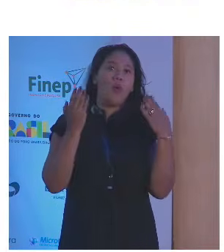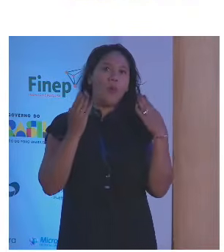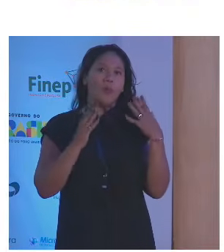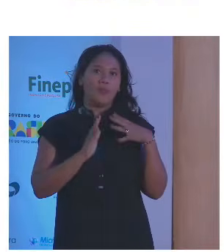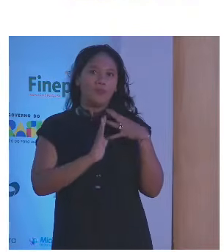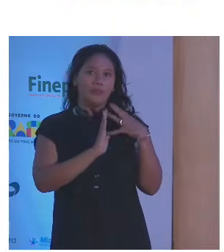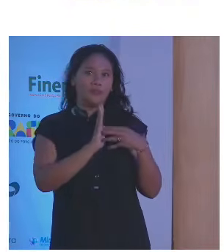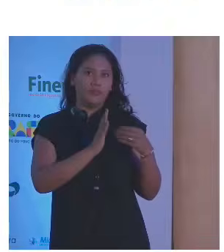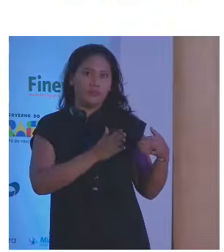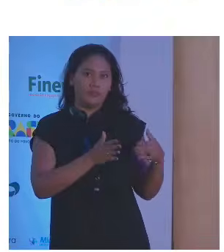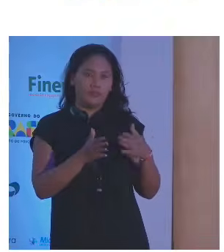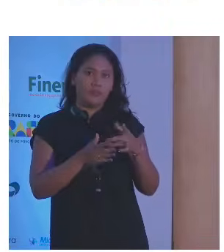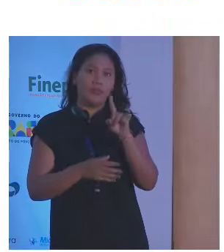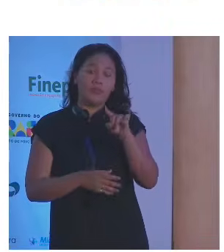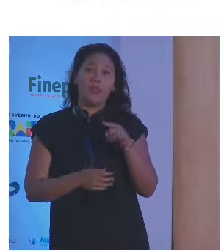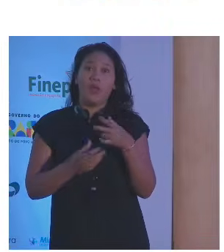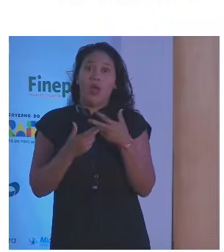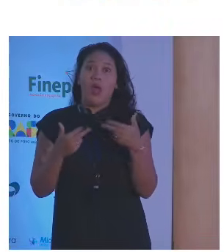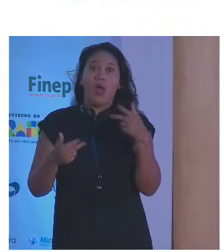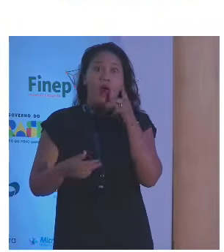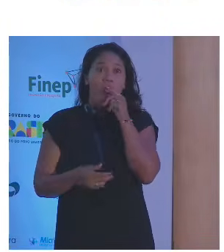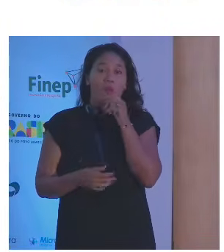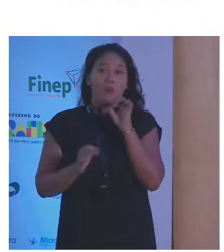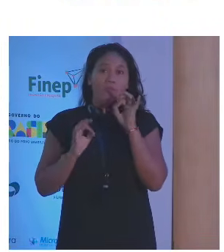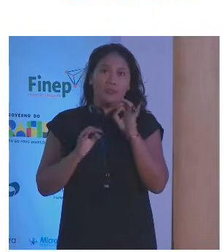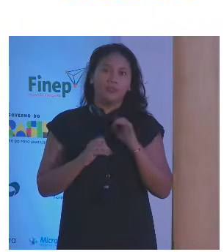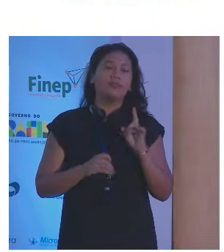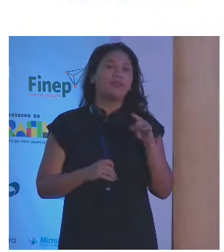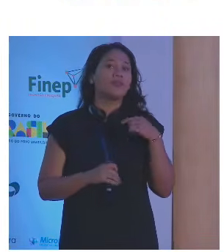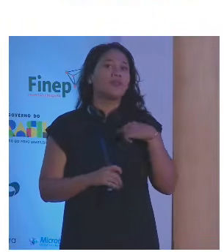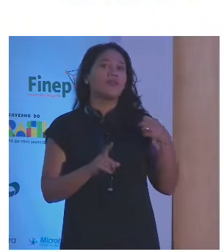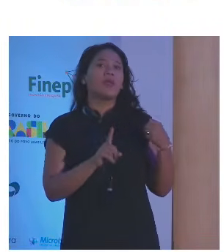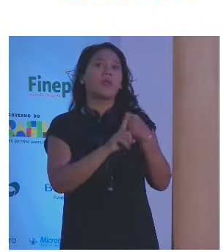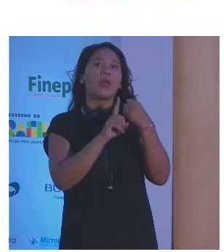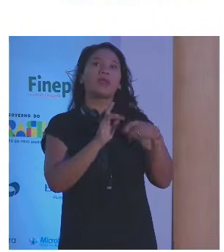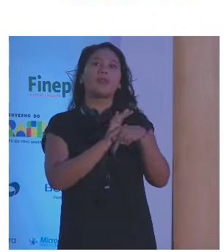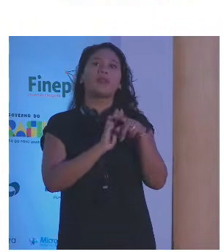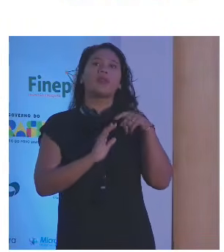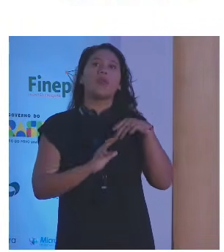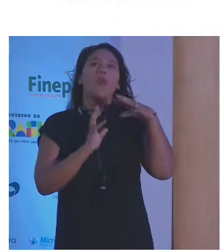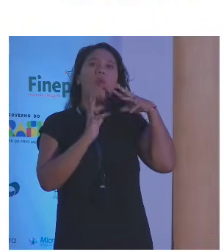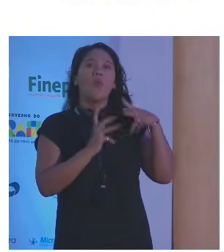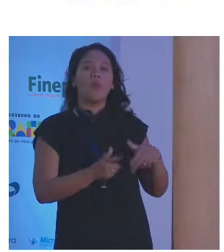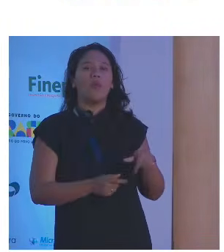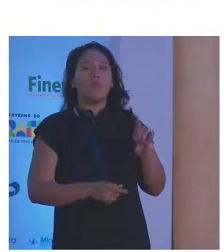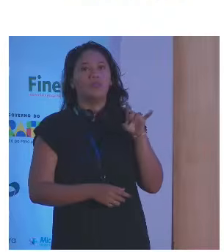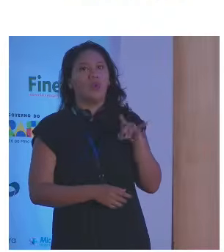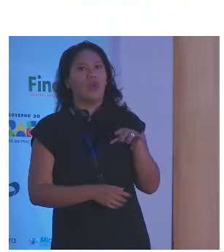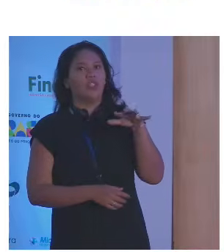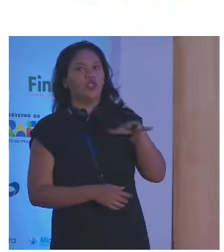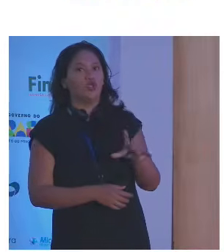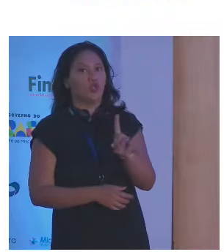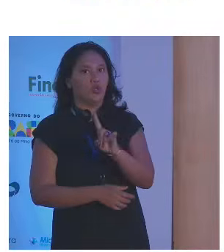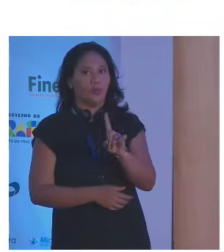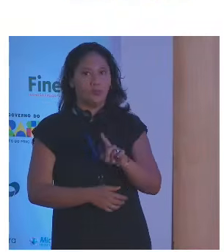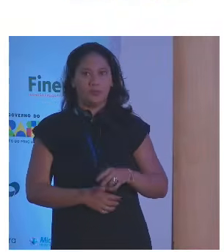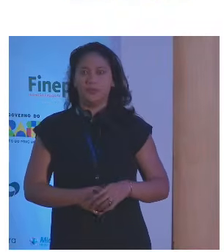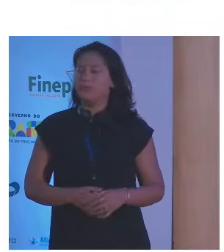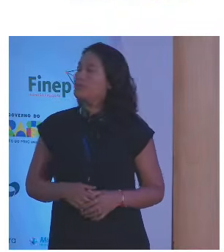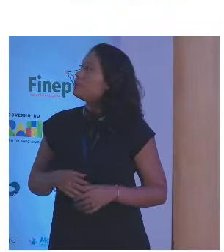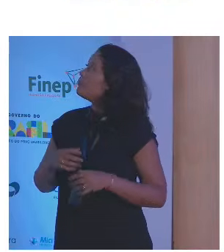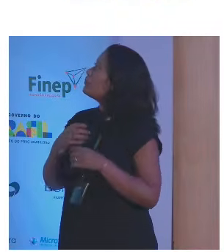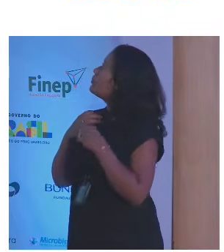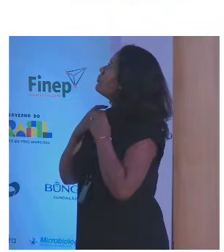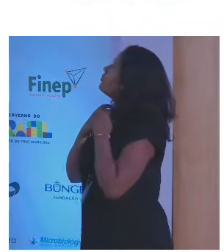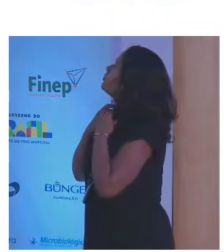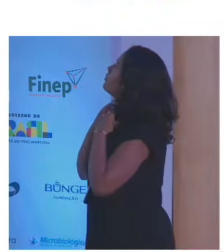né? Então, é muita água realmente, né? E claro que isso tem impacto no oceano global, inclusive, não só regional.